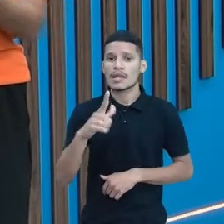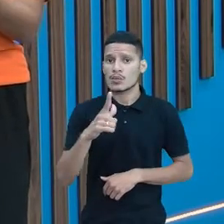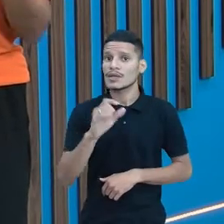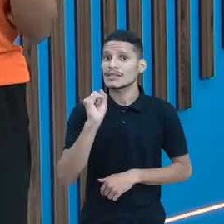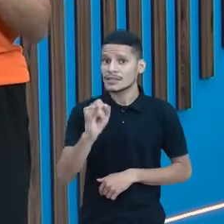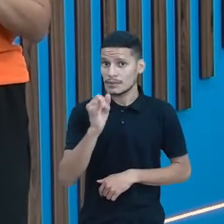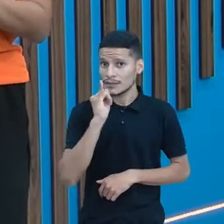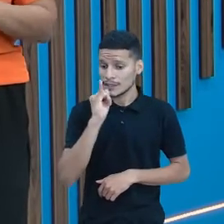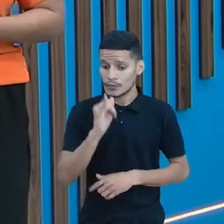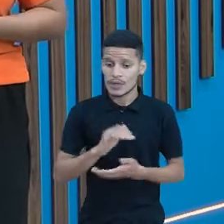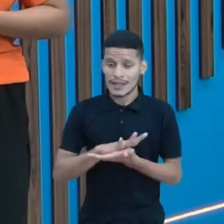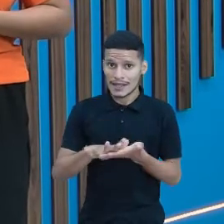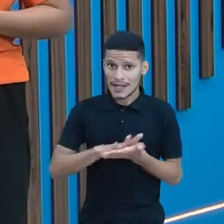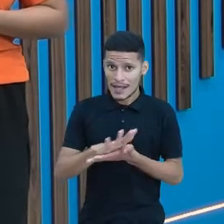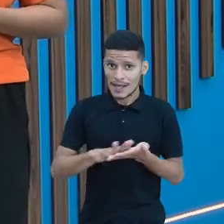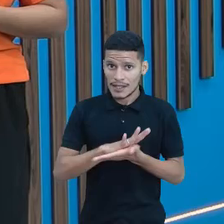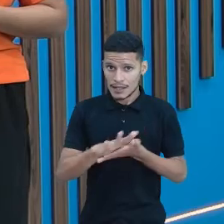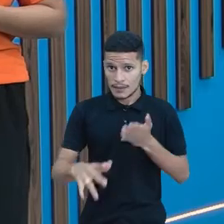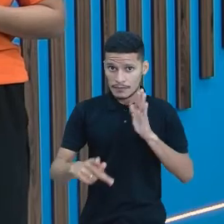essa pedra, essa